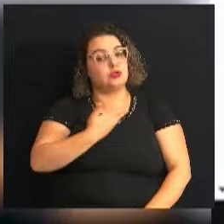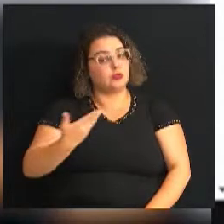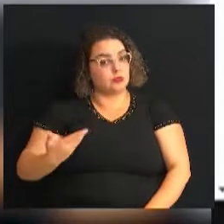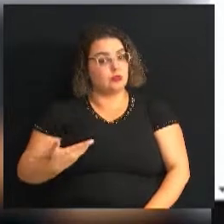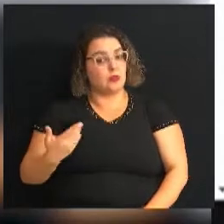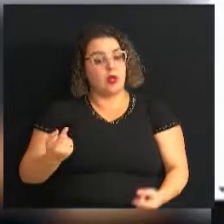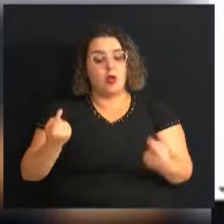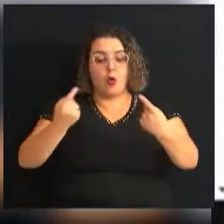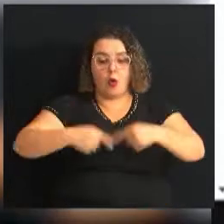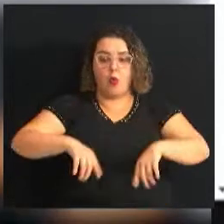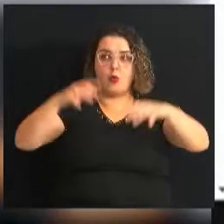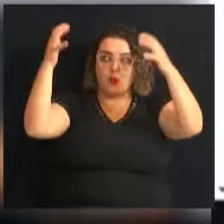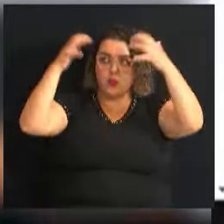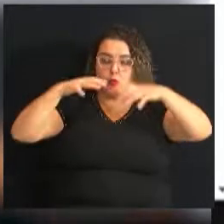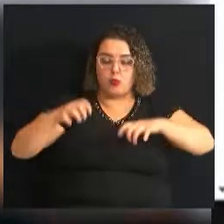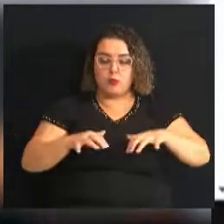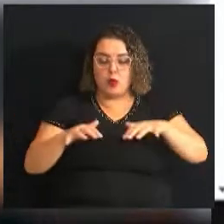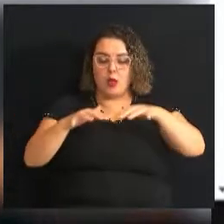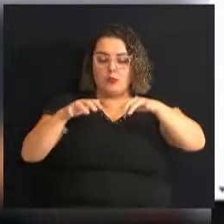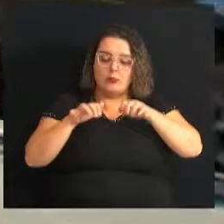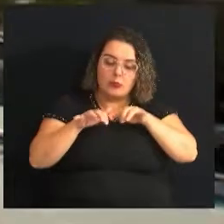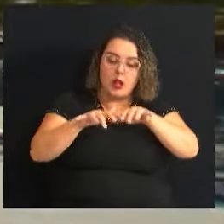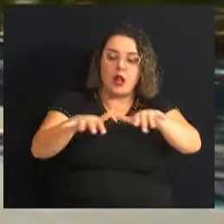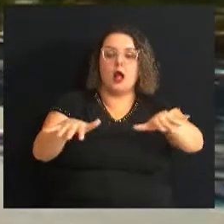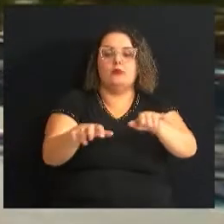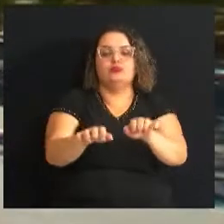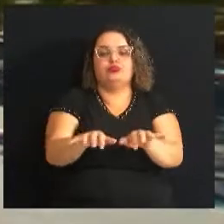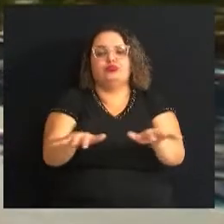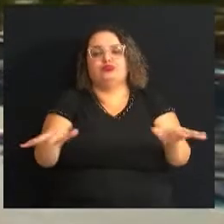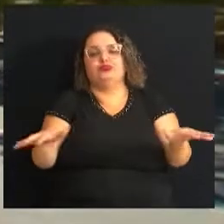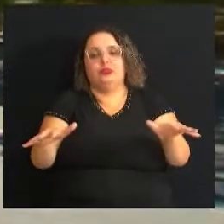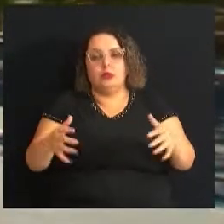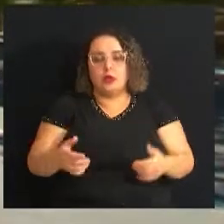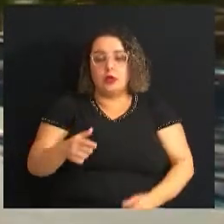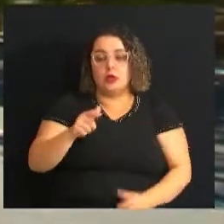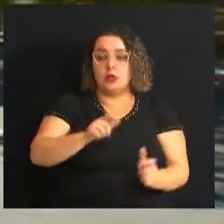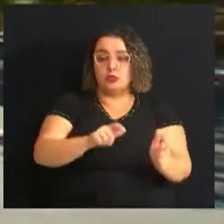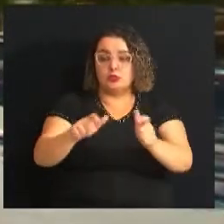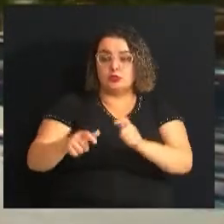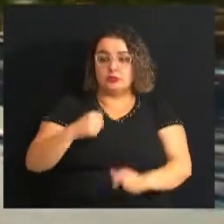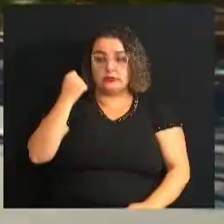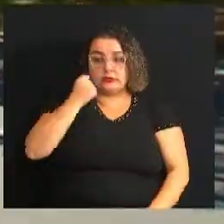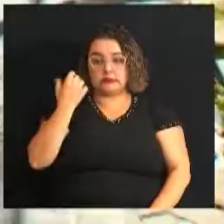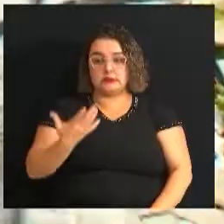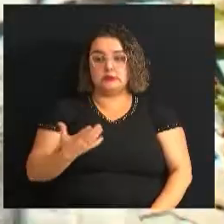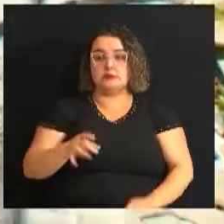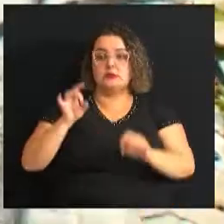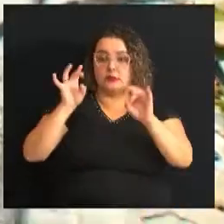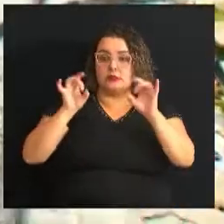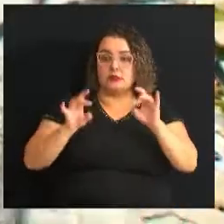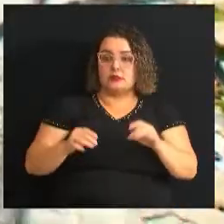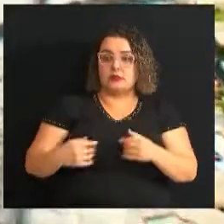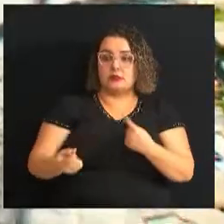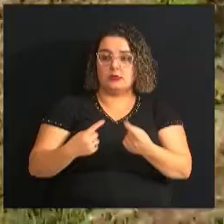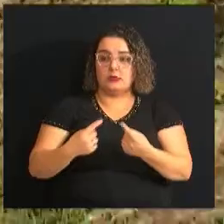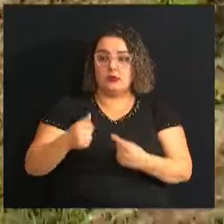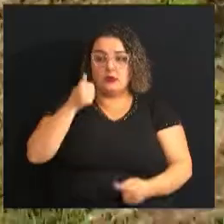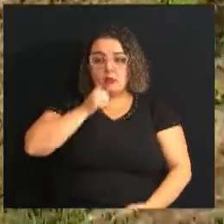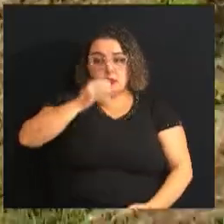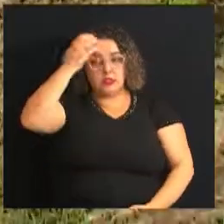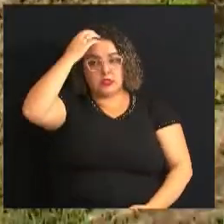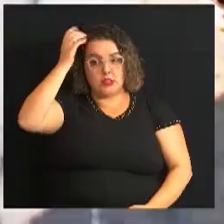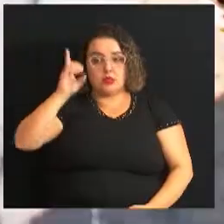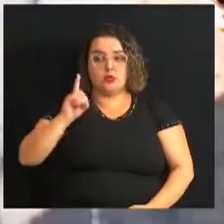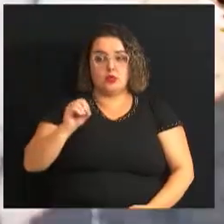combate de alagamentos, enchentes e inundações em pontos críticos de Campinas, em especial nas avenidas Princesa do Oeste e